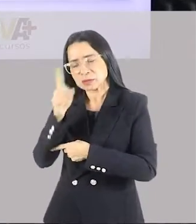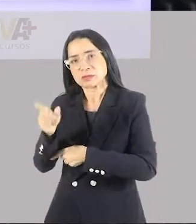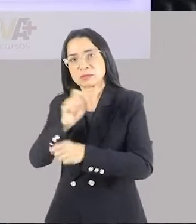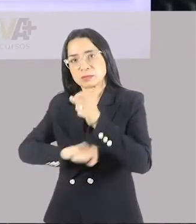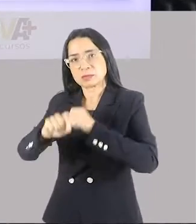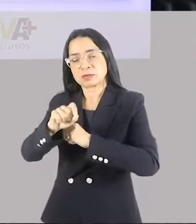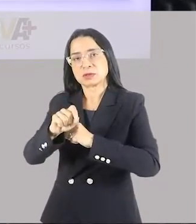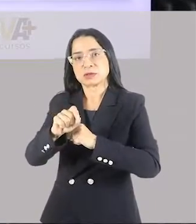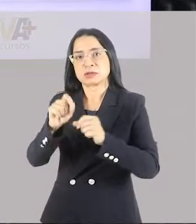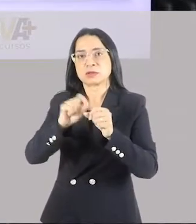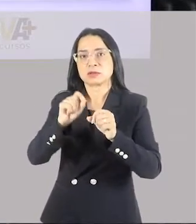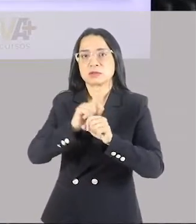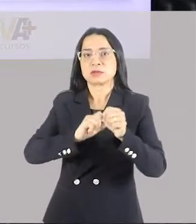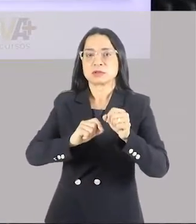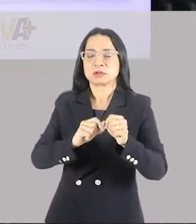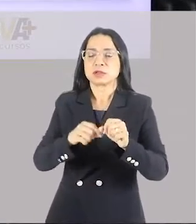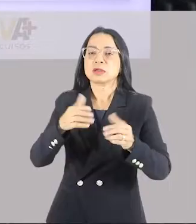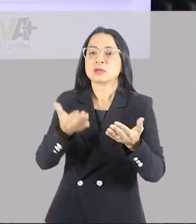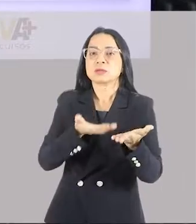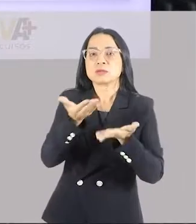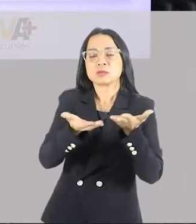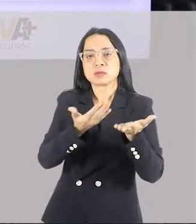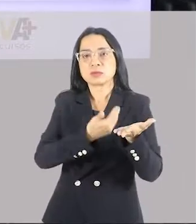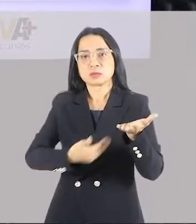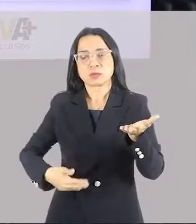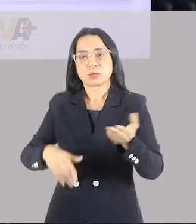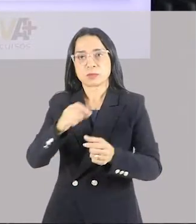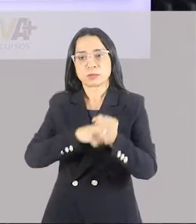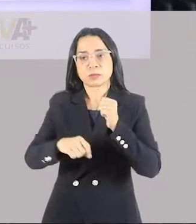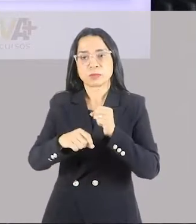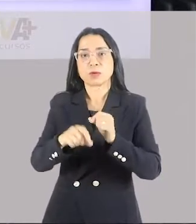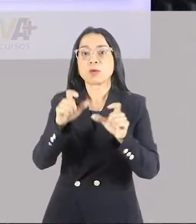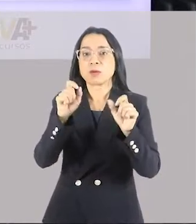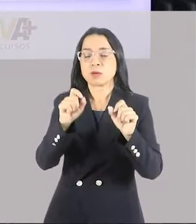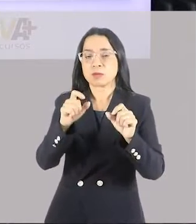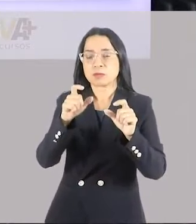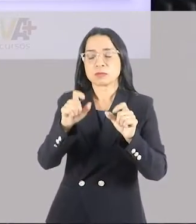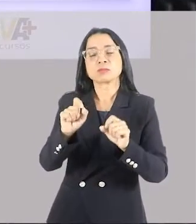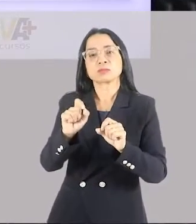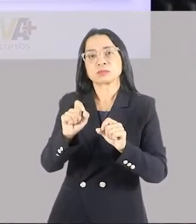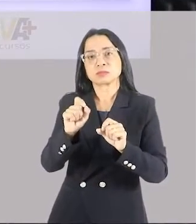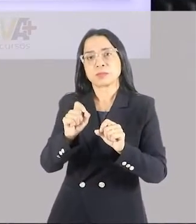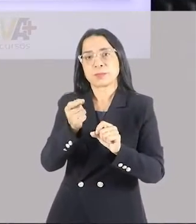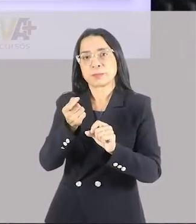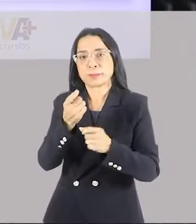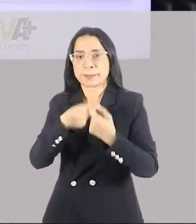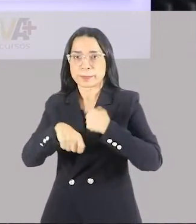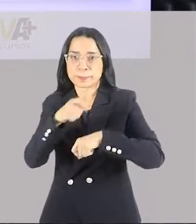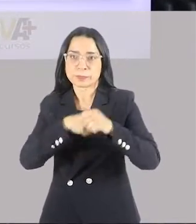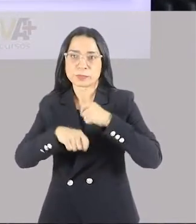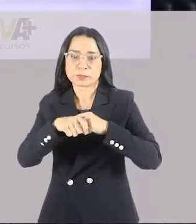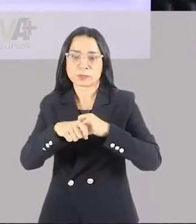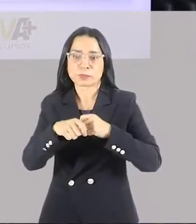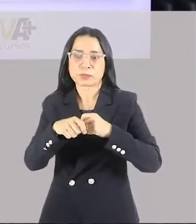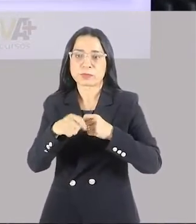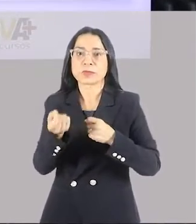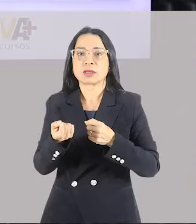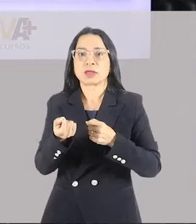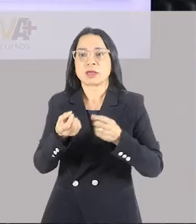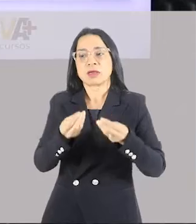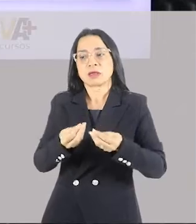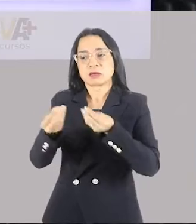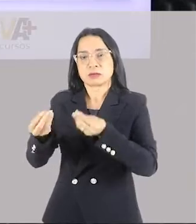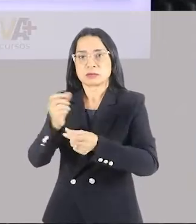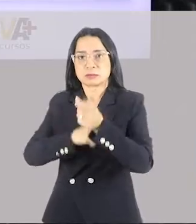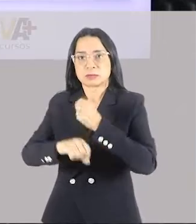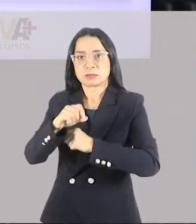público. A transferência em que a administração pública transfere para alguma entidade